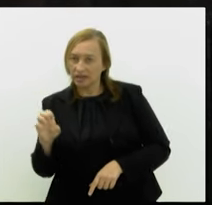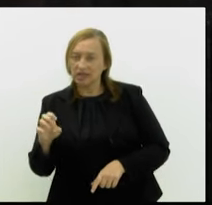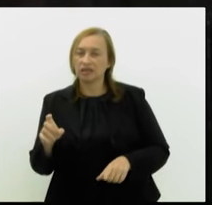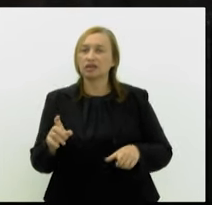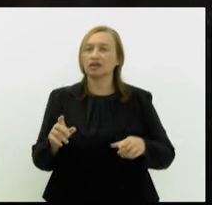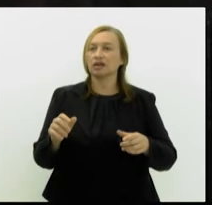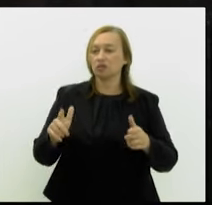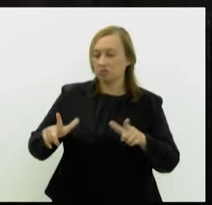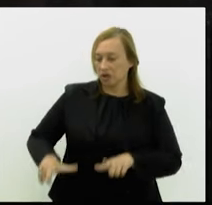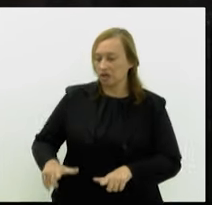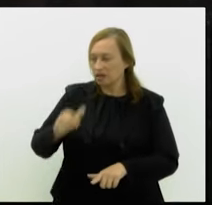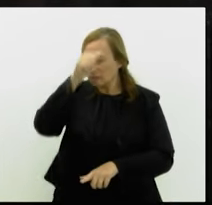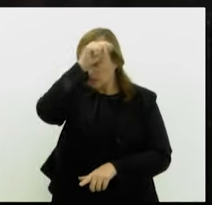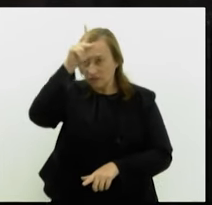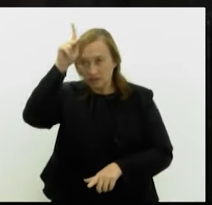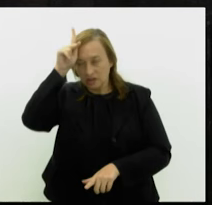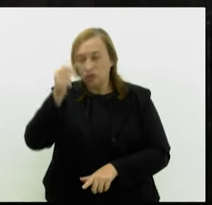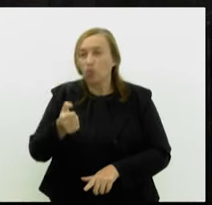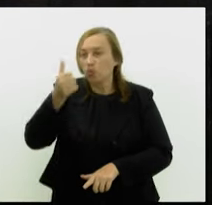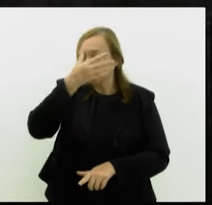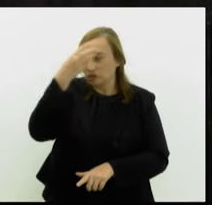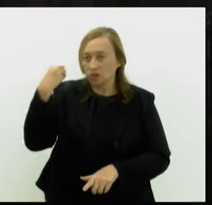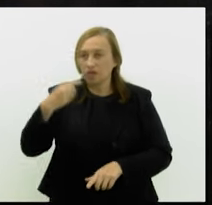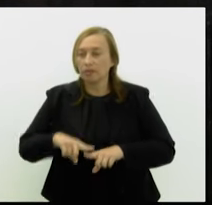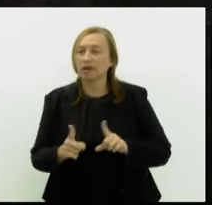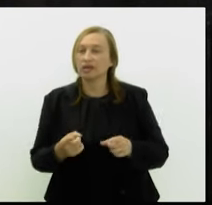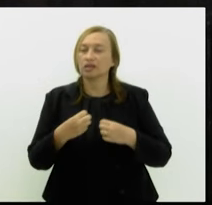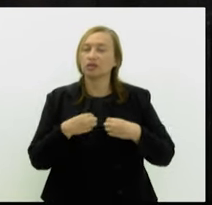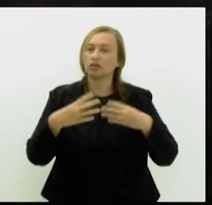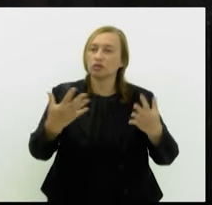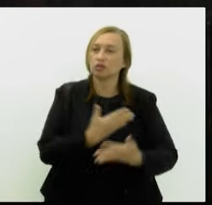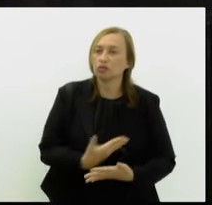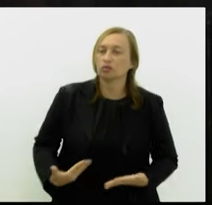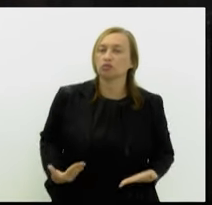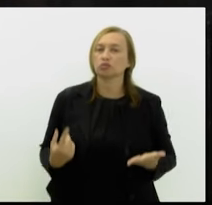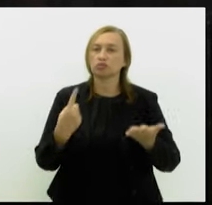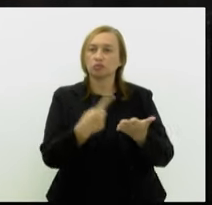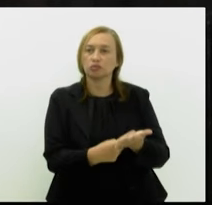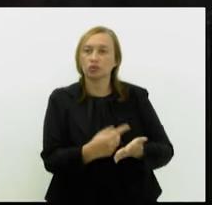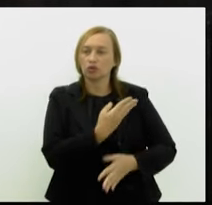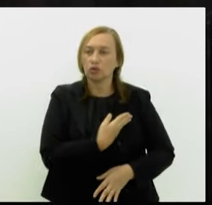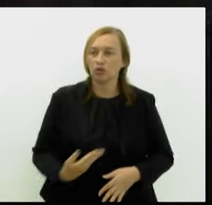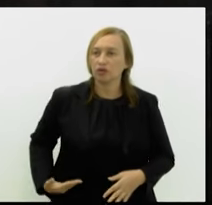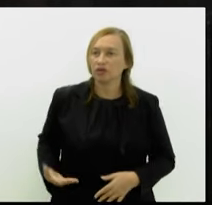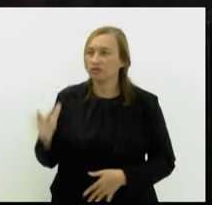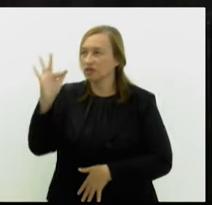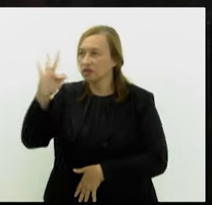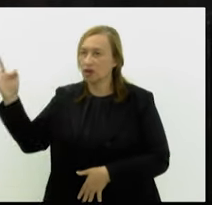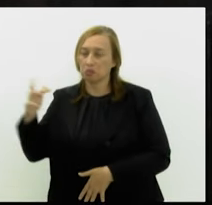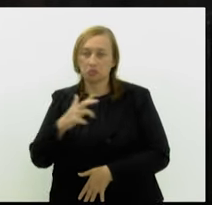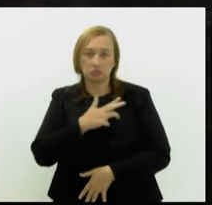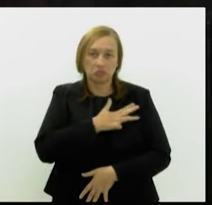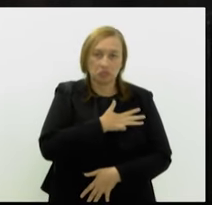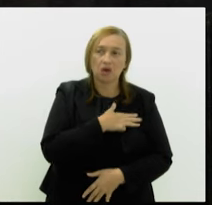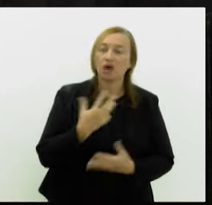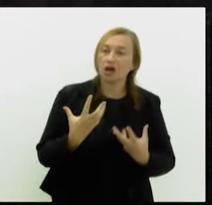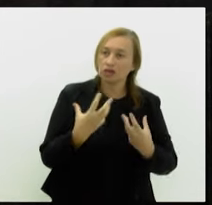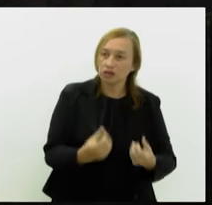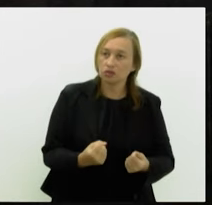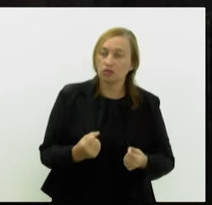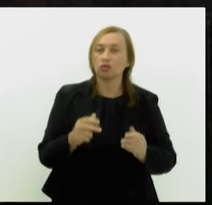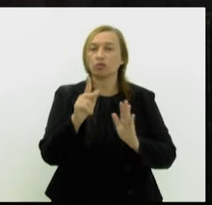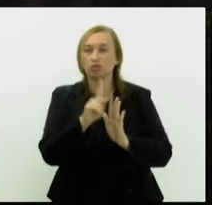quase que esquecido. Na audiência pública a gente teve esse compromisso e o governo federal, o presidente Lula, aceitou esses